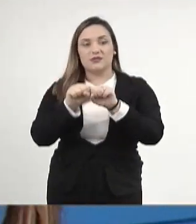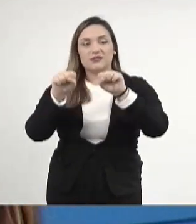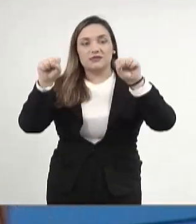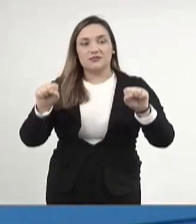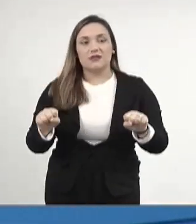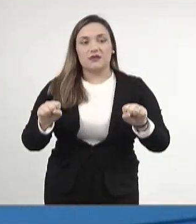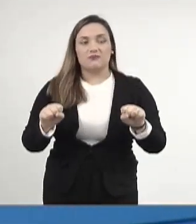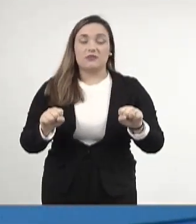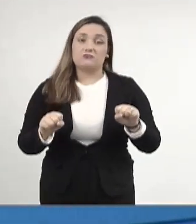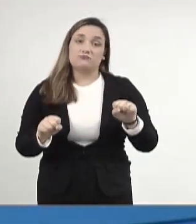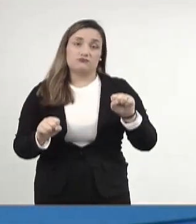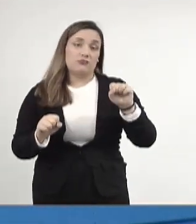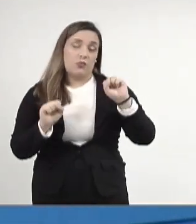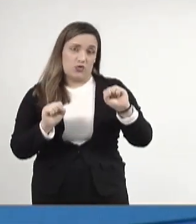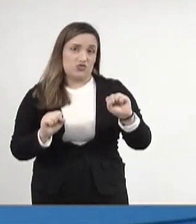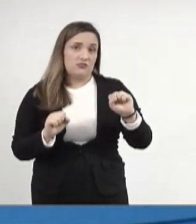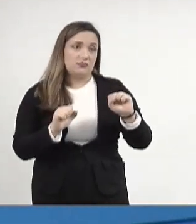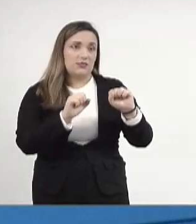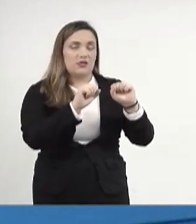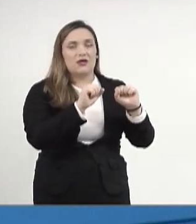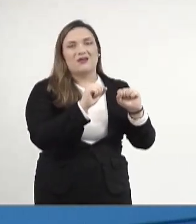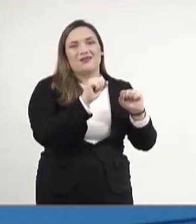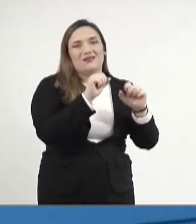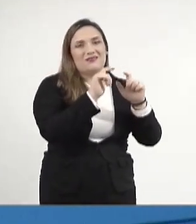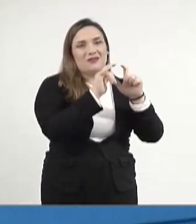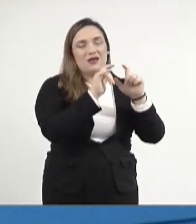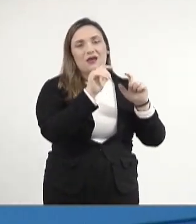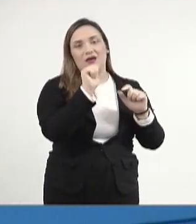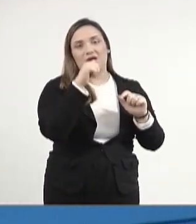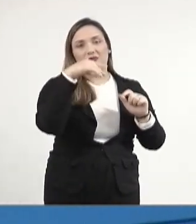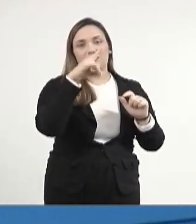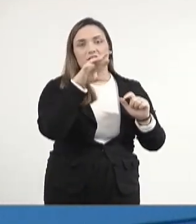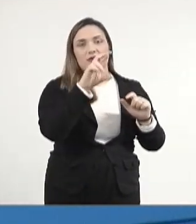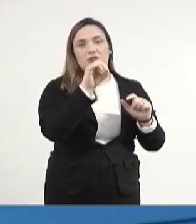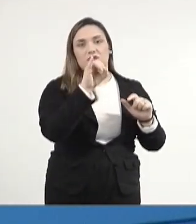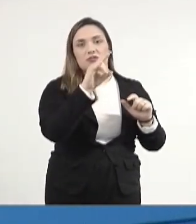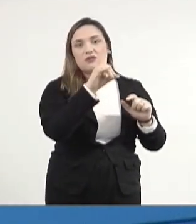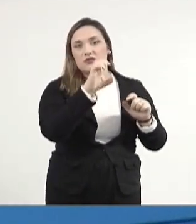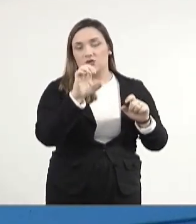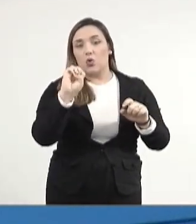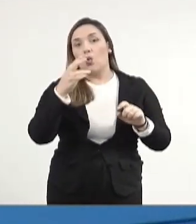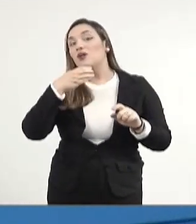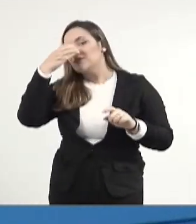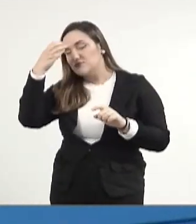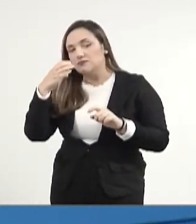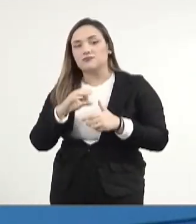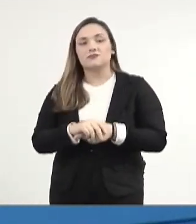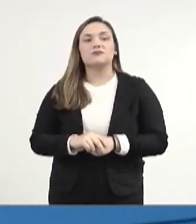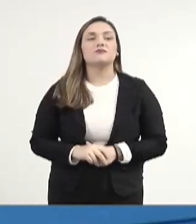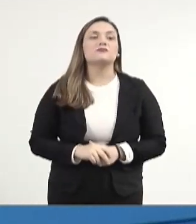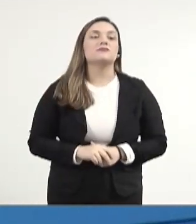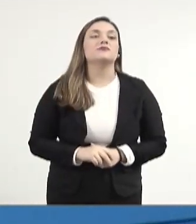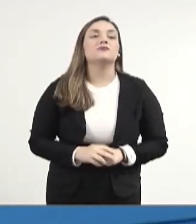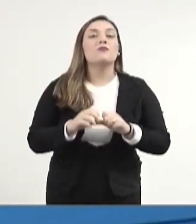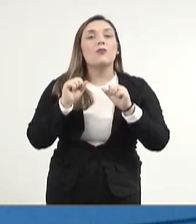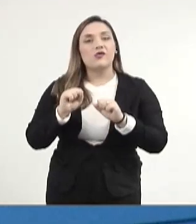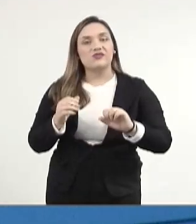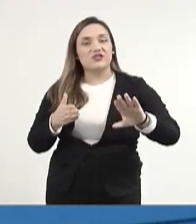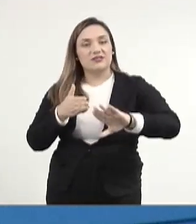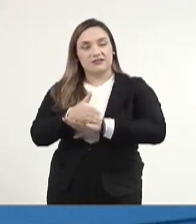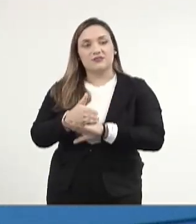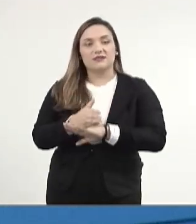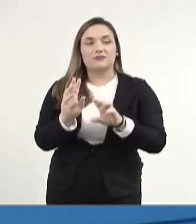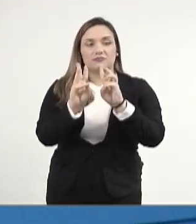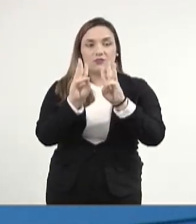sistemas Android ou iOS. Em caso de furto, roubo ou perda, a própria vítima pode acessar a conta no programa